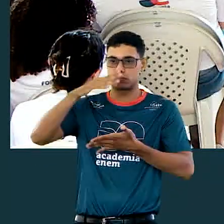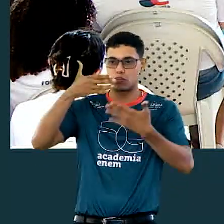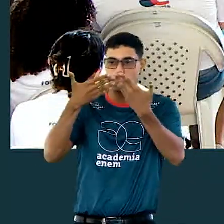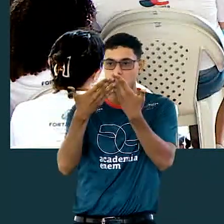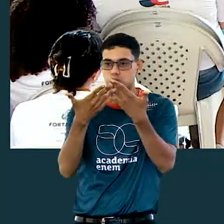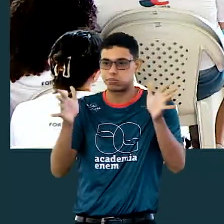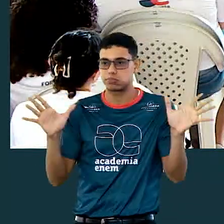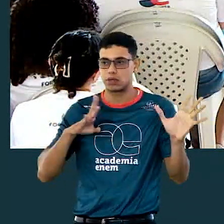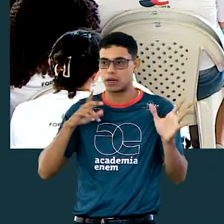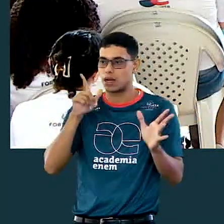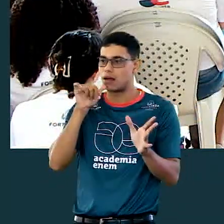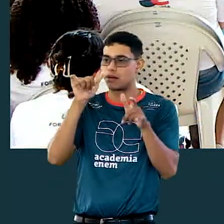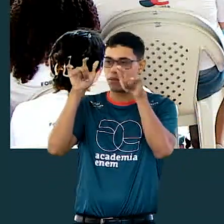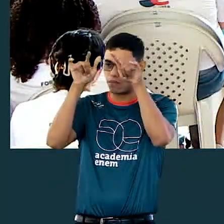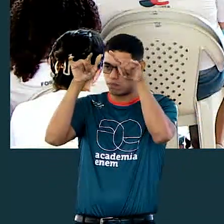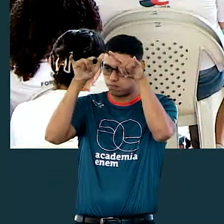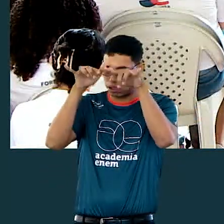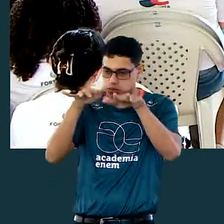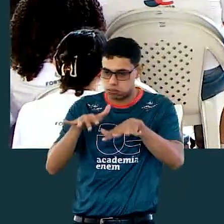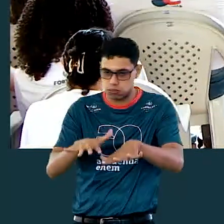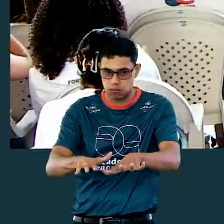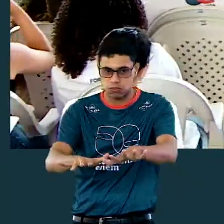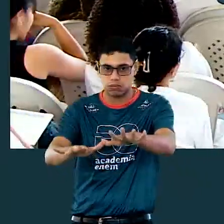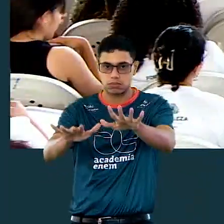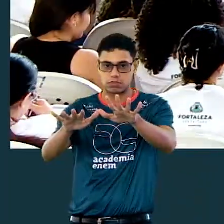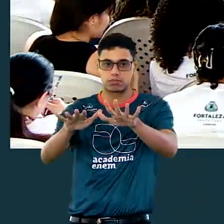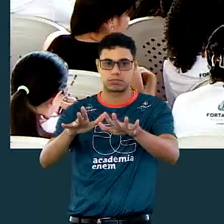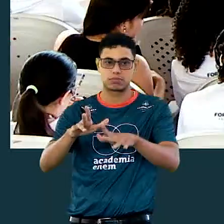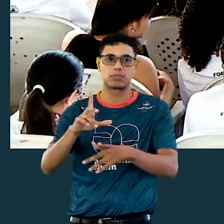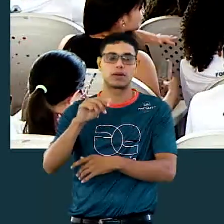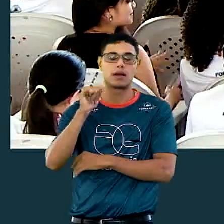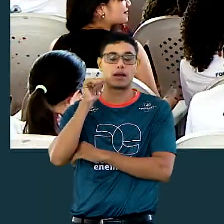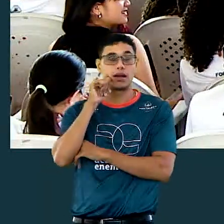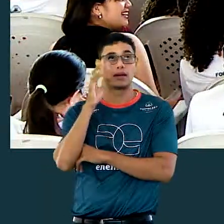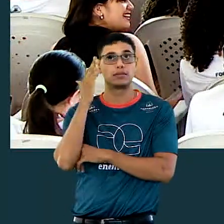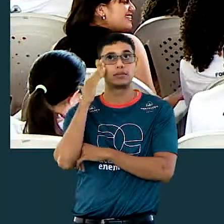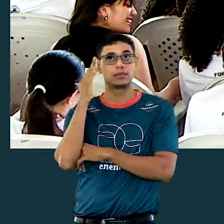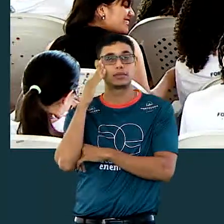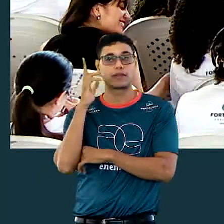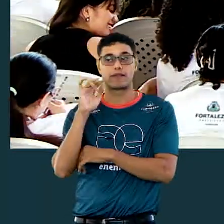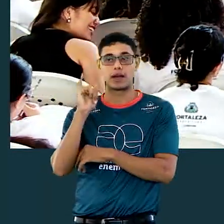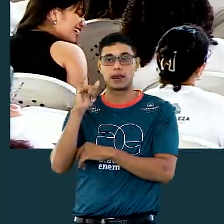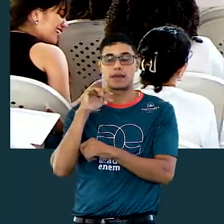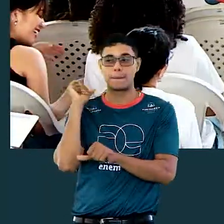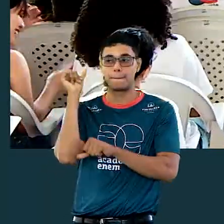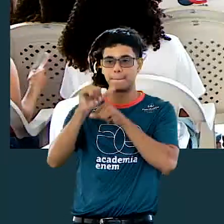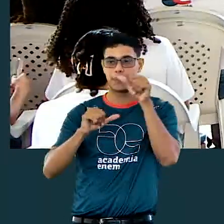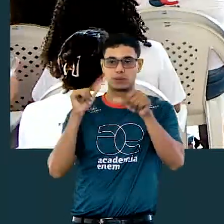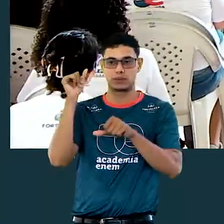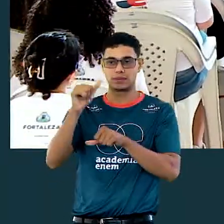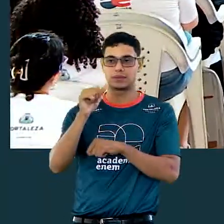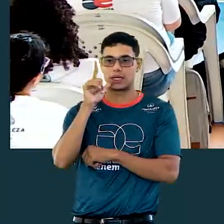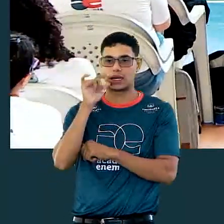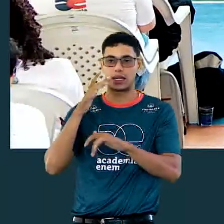acontece? A água desce? Então haverá uma conversão de